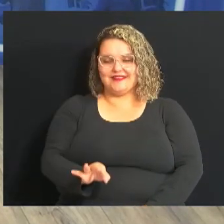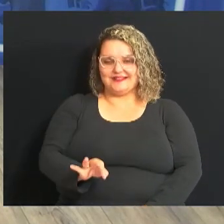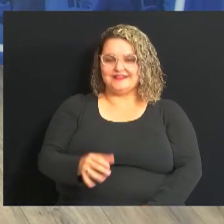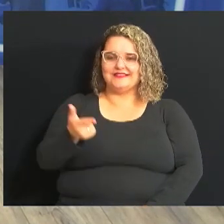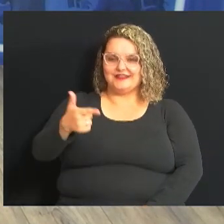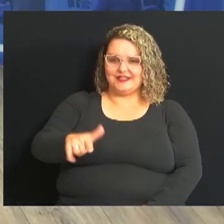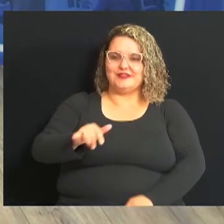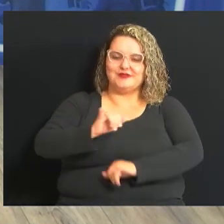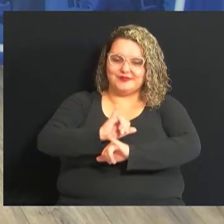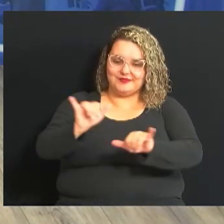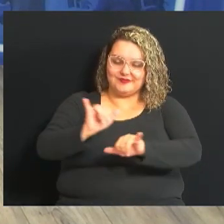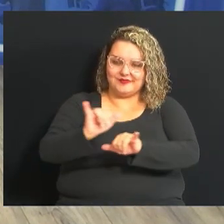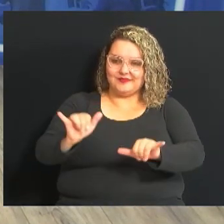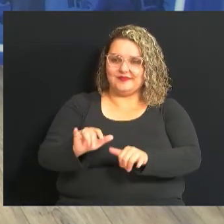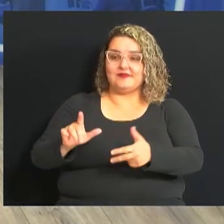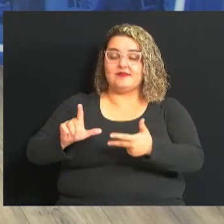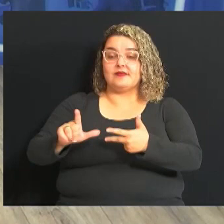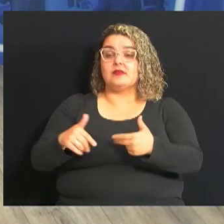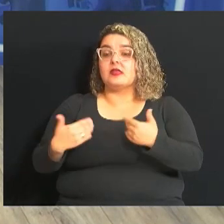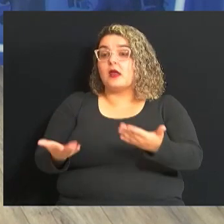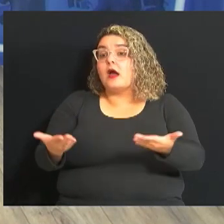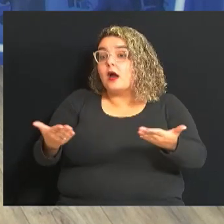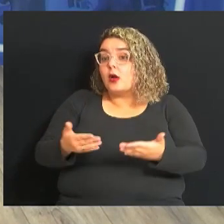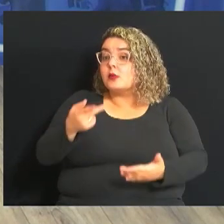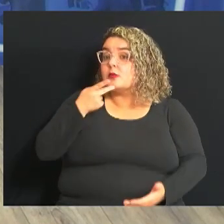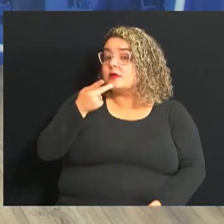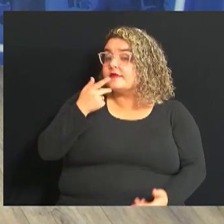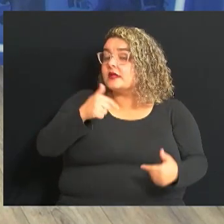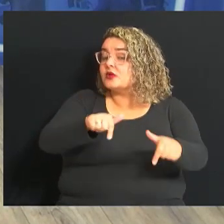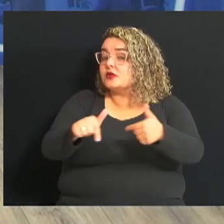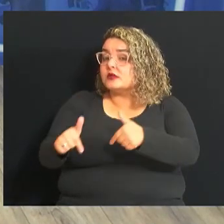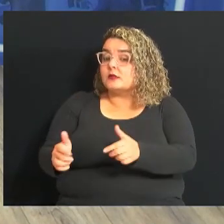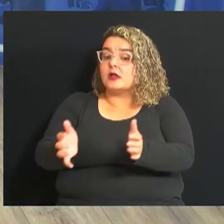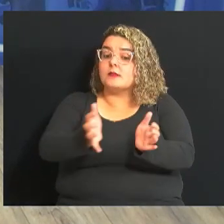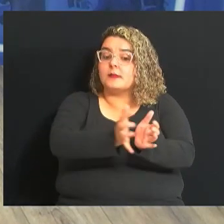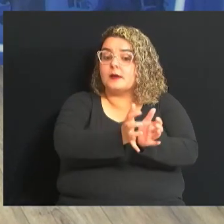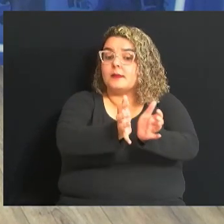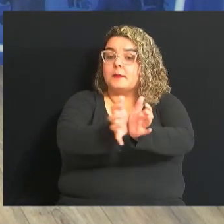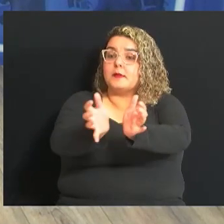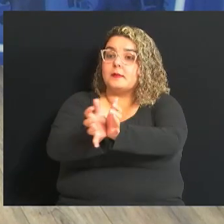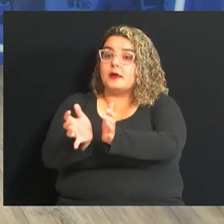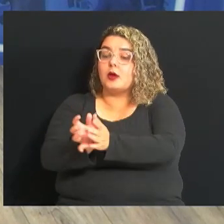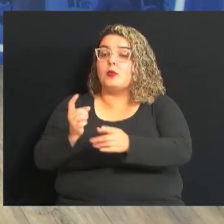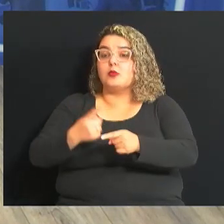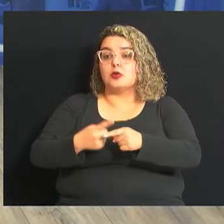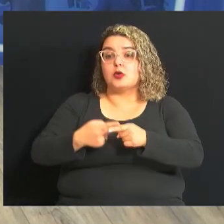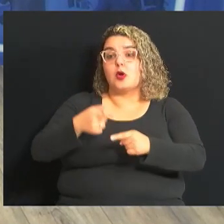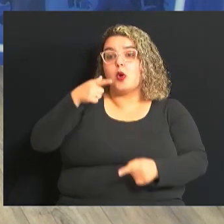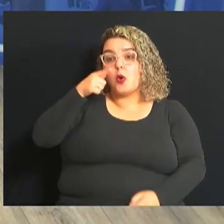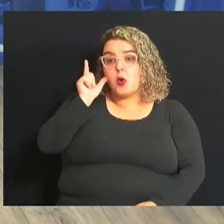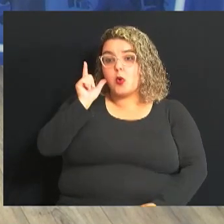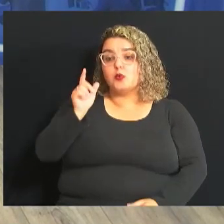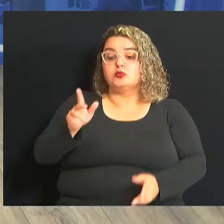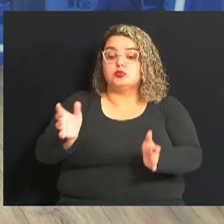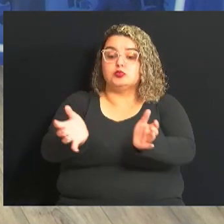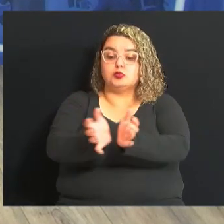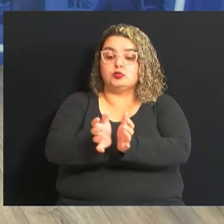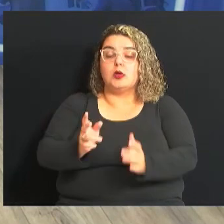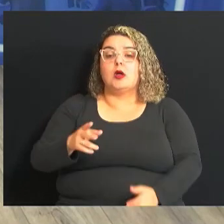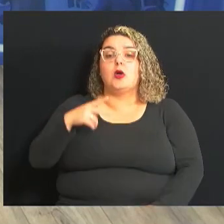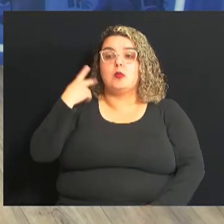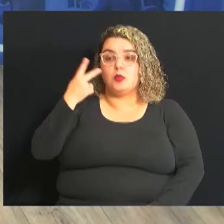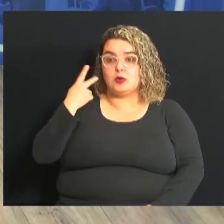notícias do Legislativo, agora para falar sobre o trabalho das comissões, porque ontem a Comissão de Política Social e Saúde